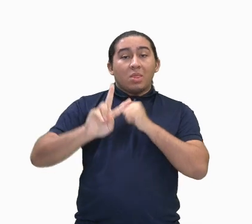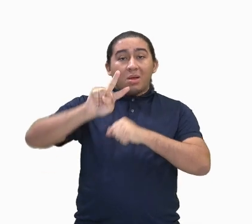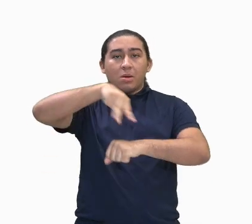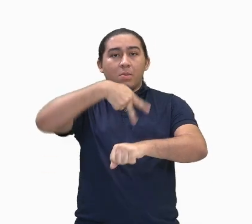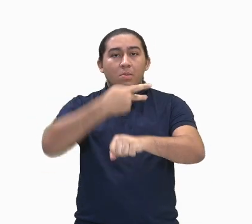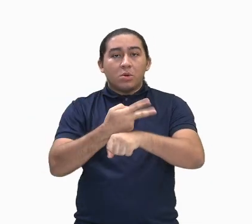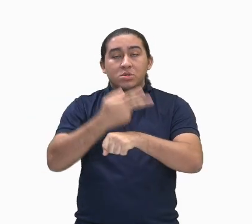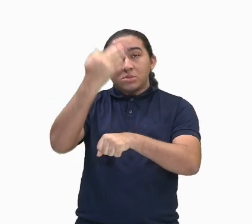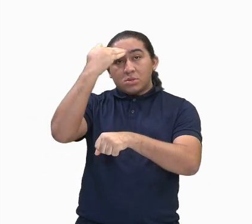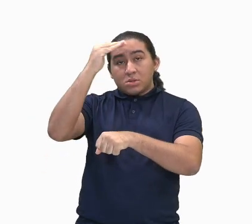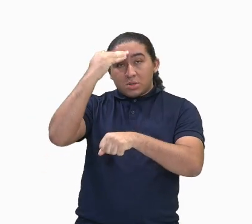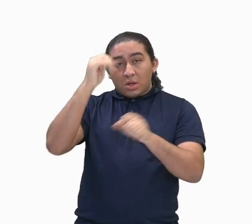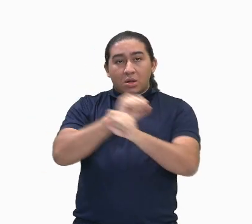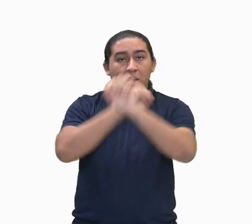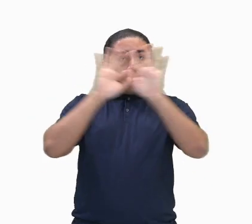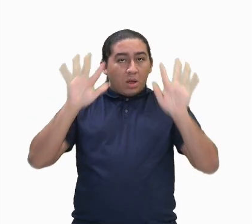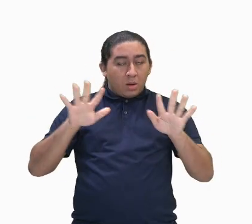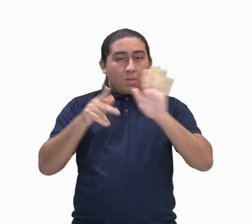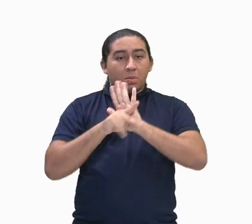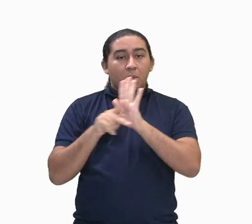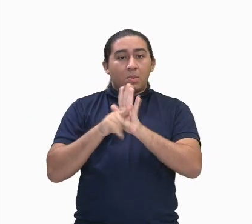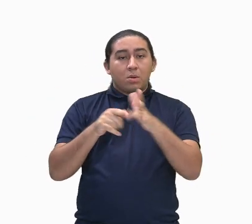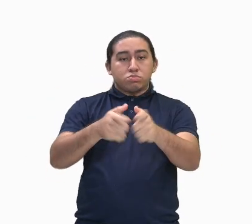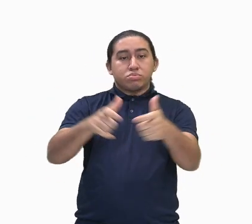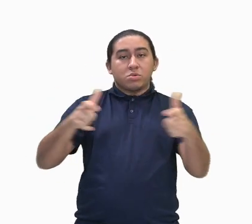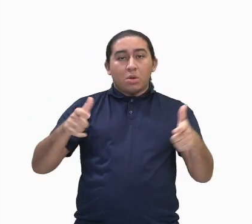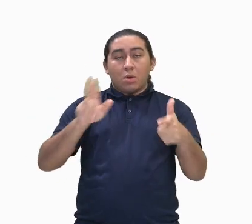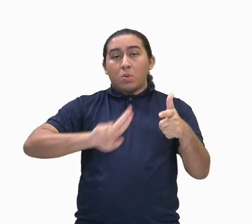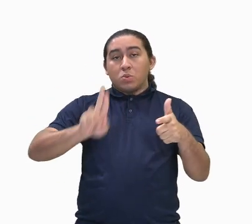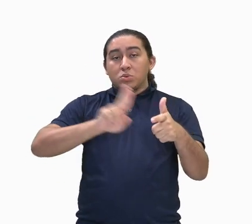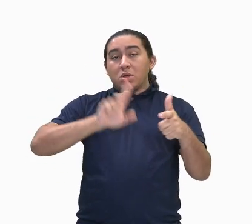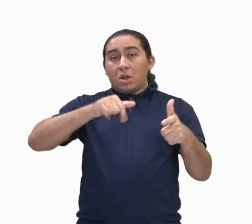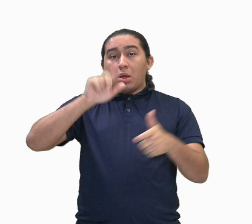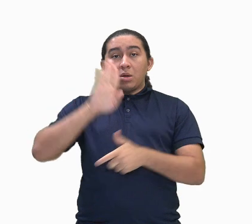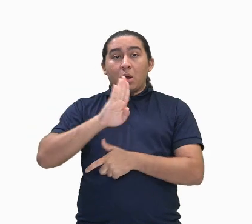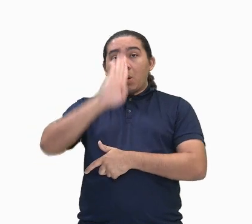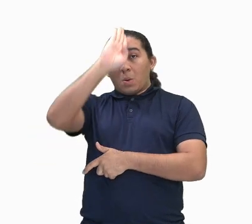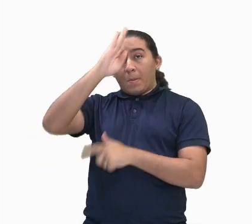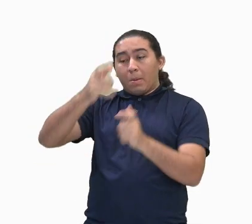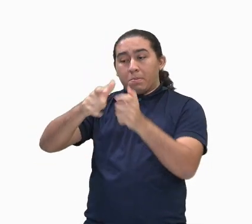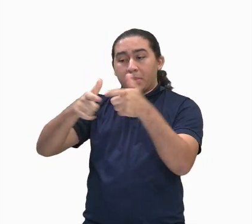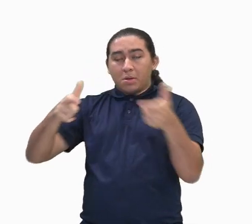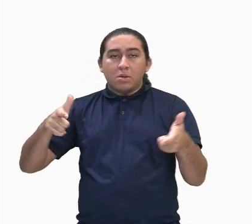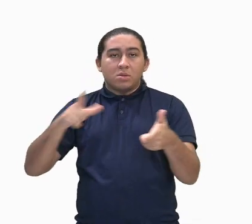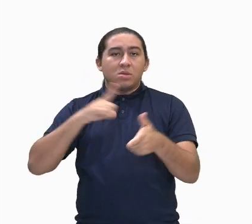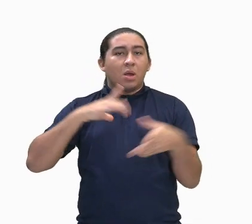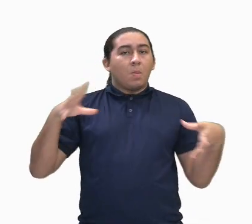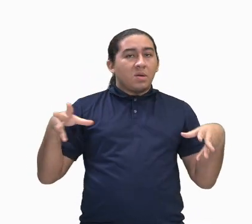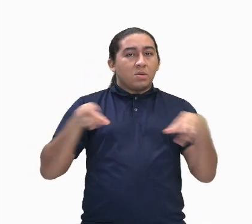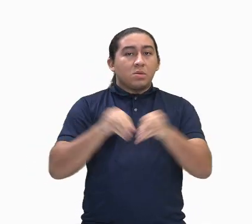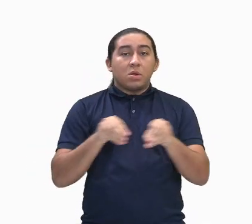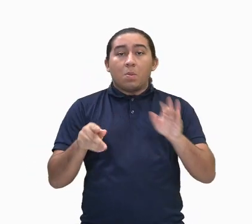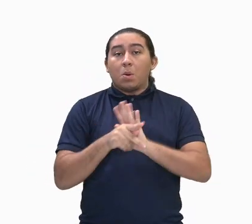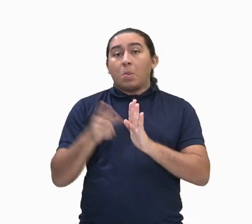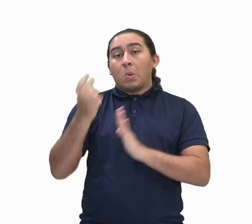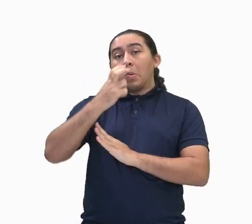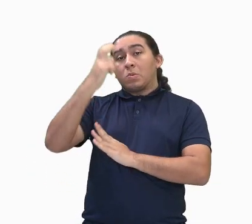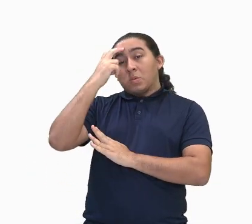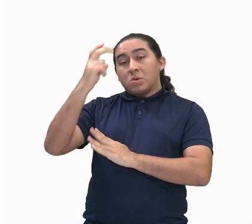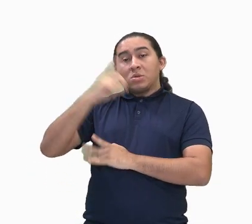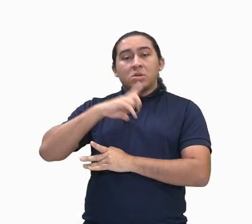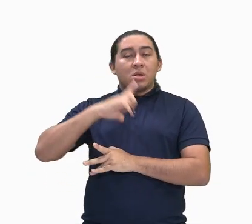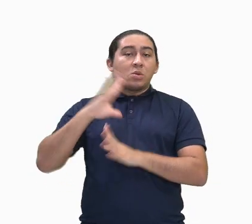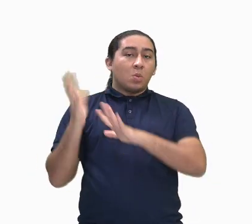assimiladas e expandidas por Roma, criando uma síntese cultural que modelou o